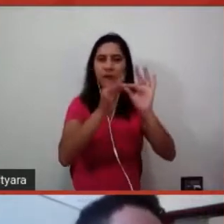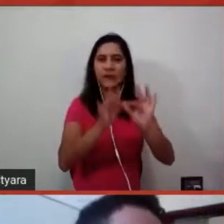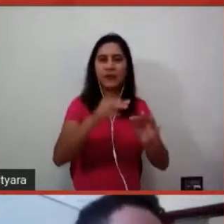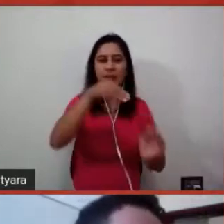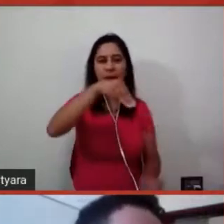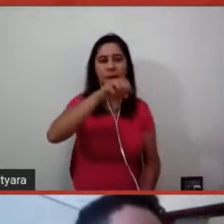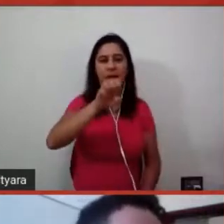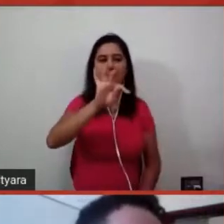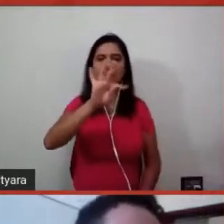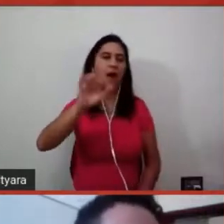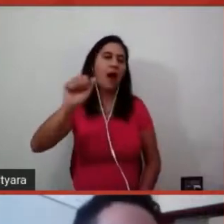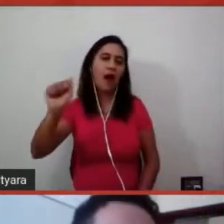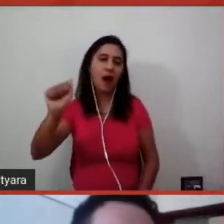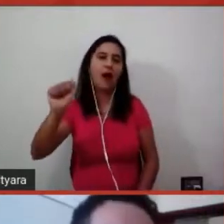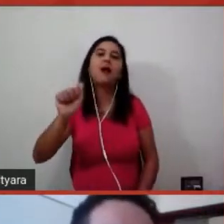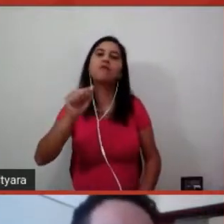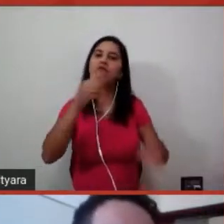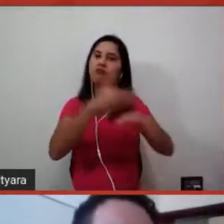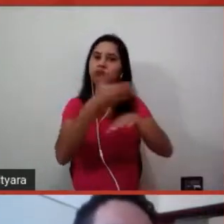envolvemos,